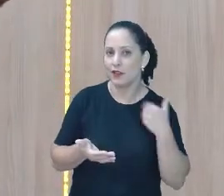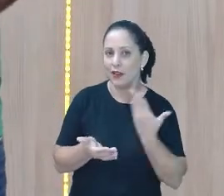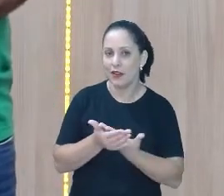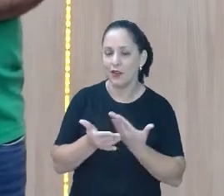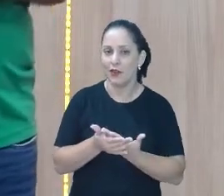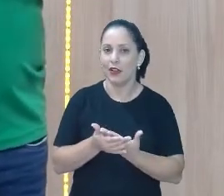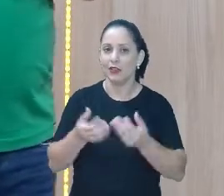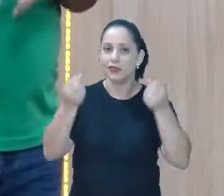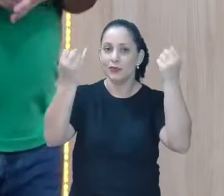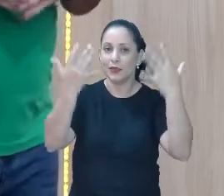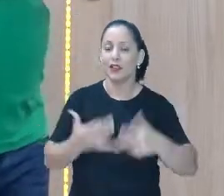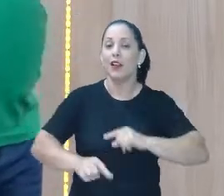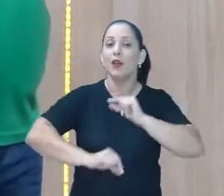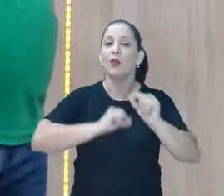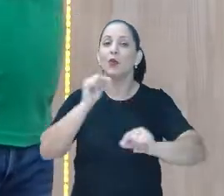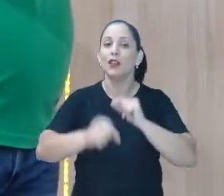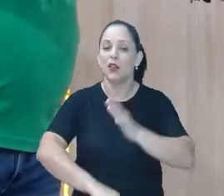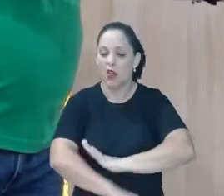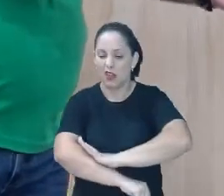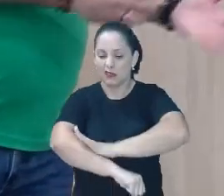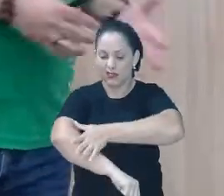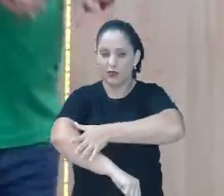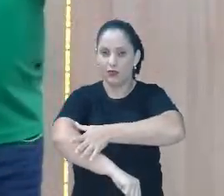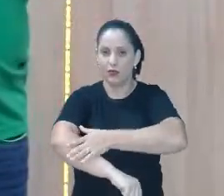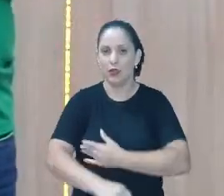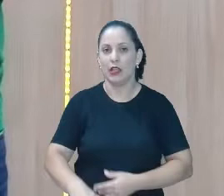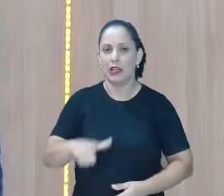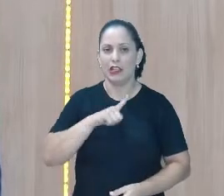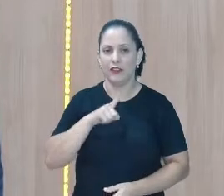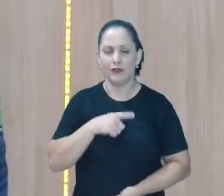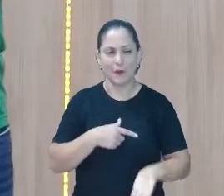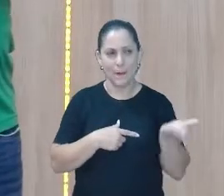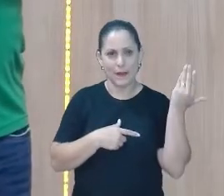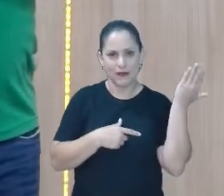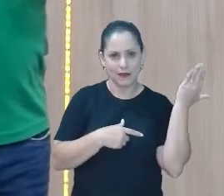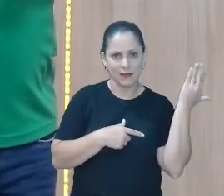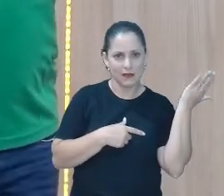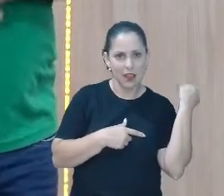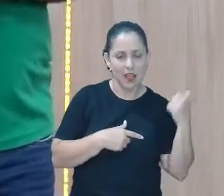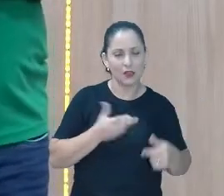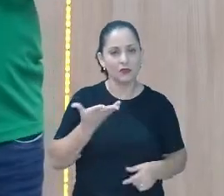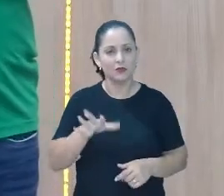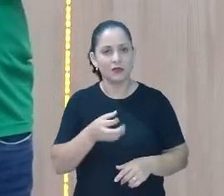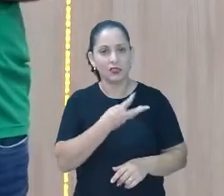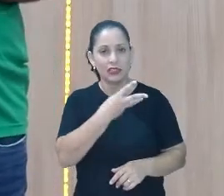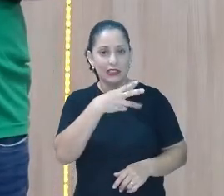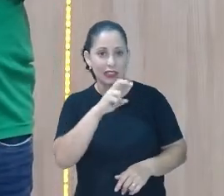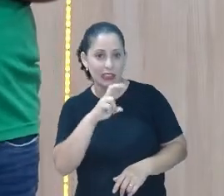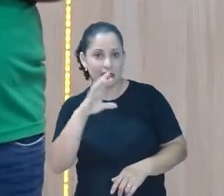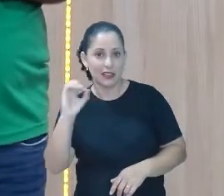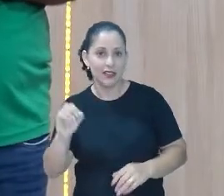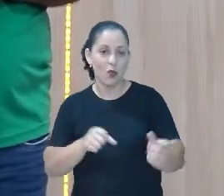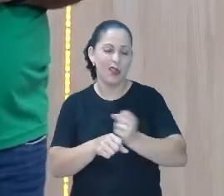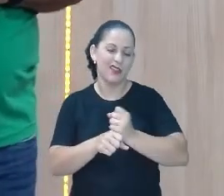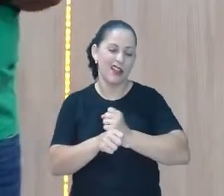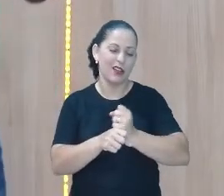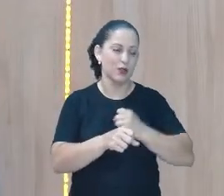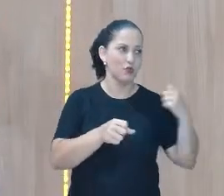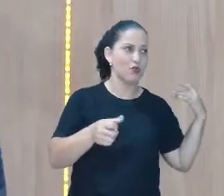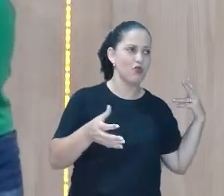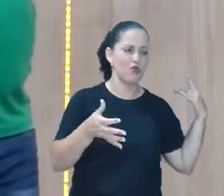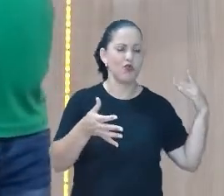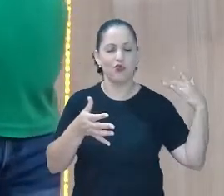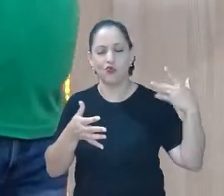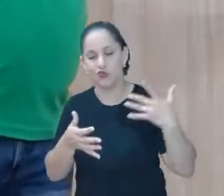racismo. Então, a gente teve no passado quase 350 anos de escravidão aqui no Brasil.